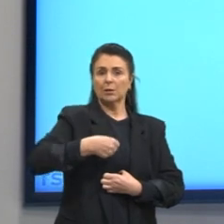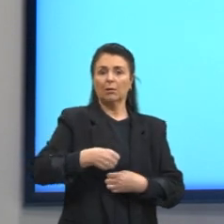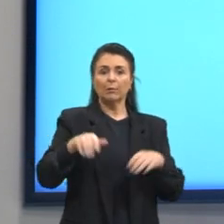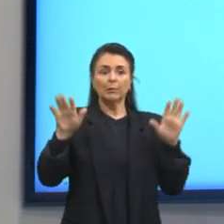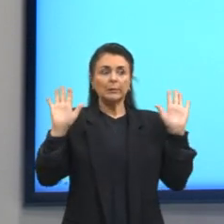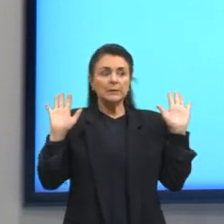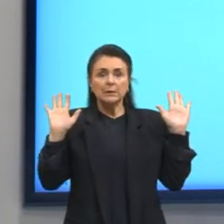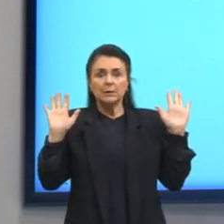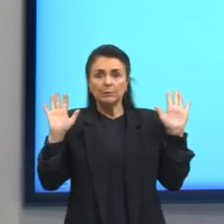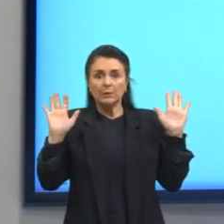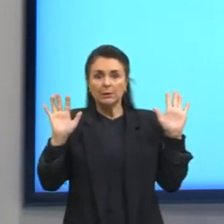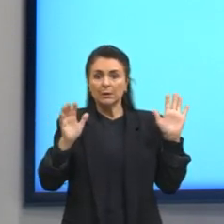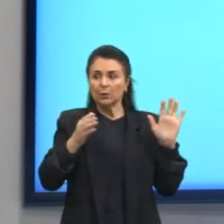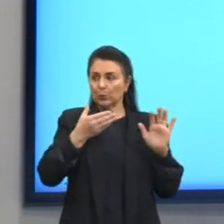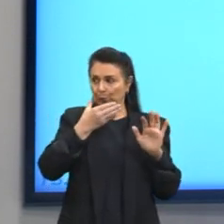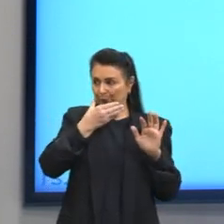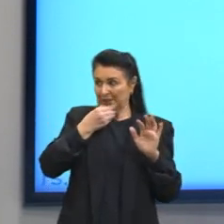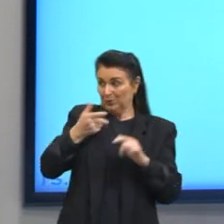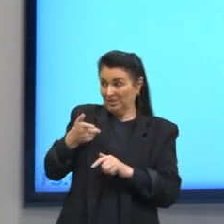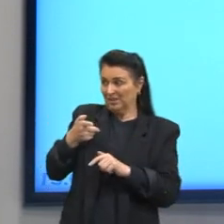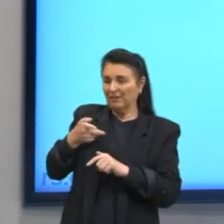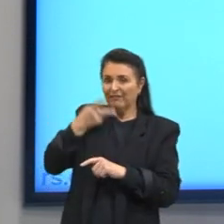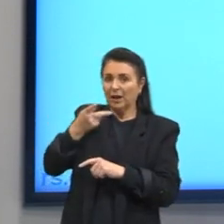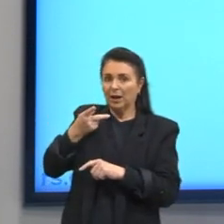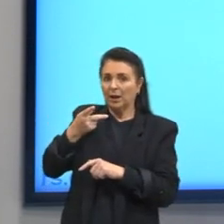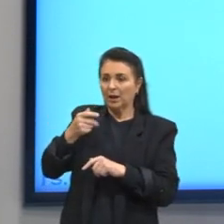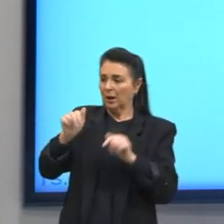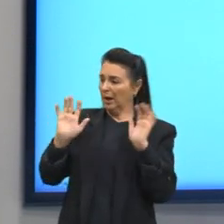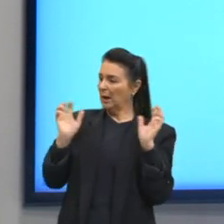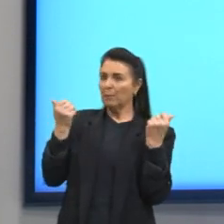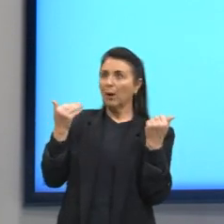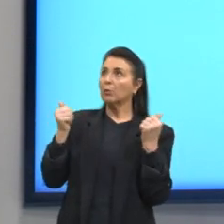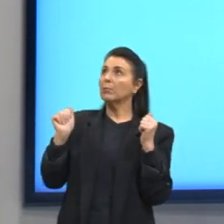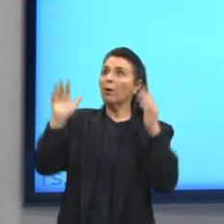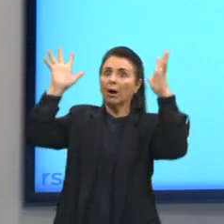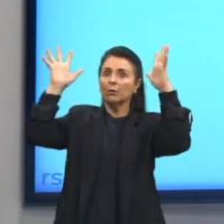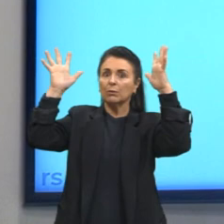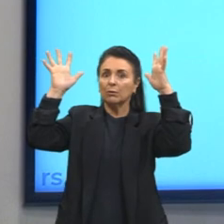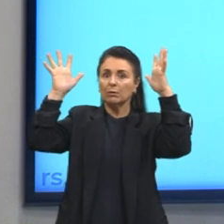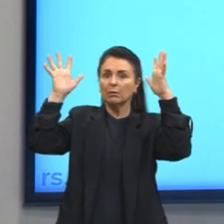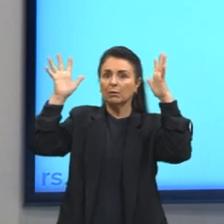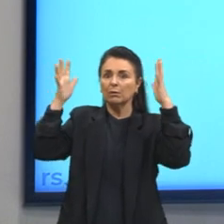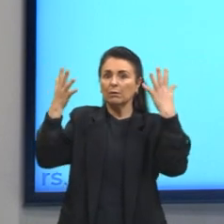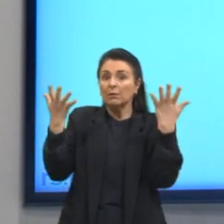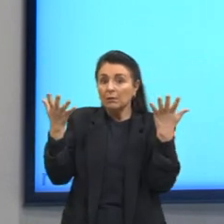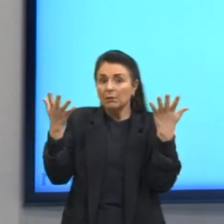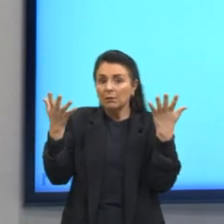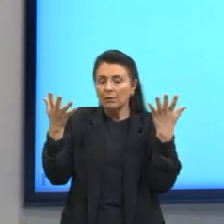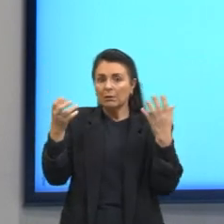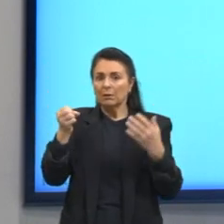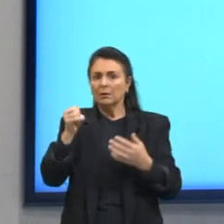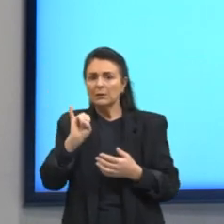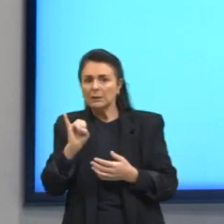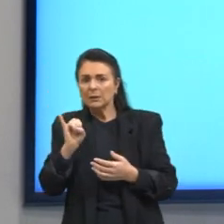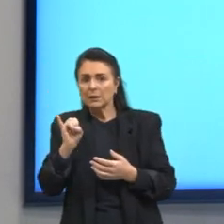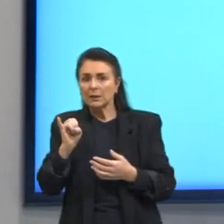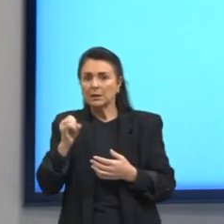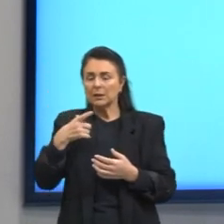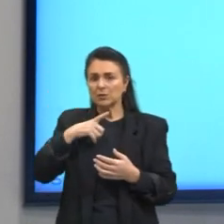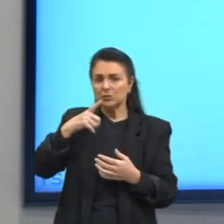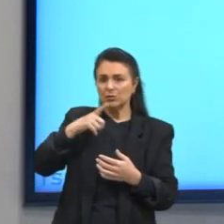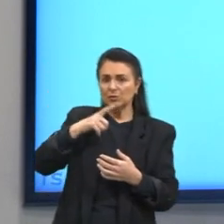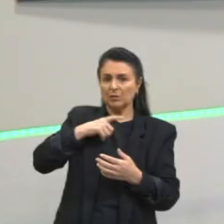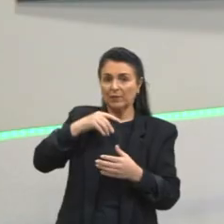mãos para cima e o assaltante disse vamos ao Alto olha a repetição se forem leitor Passa a carteira